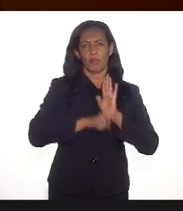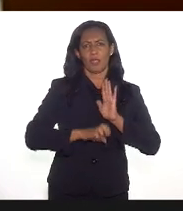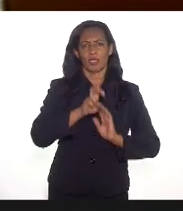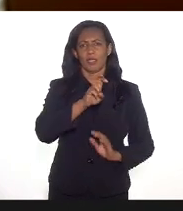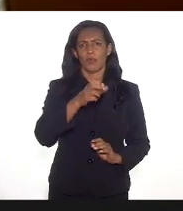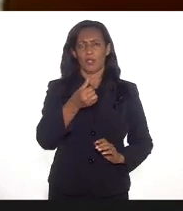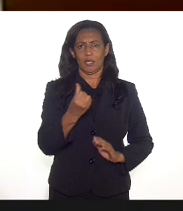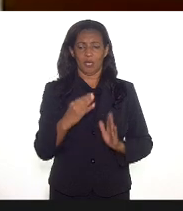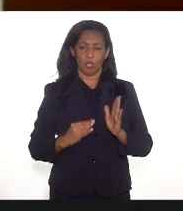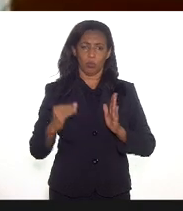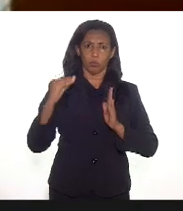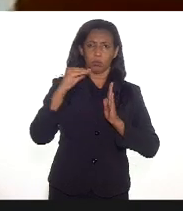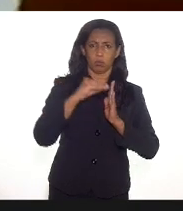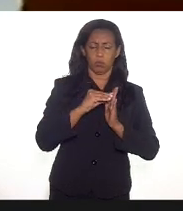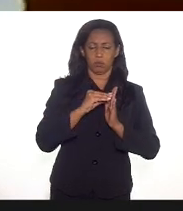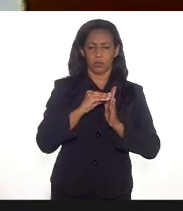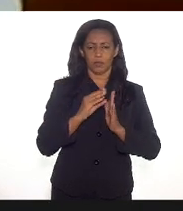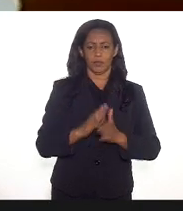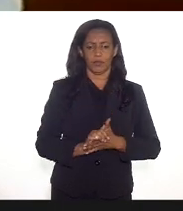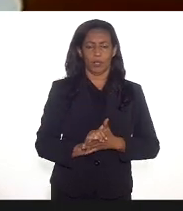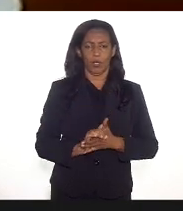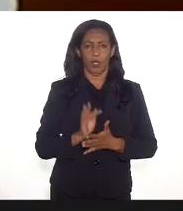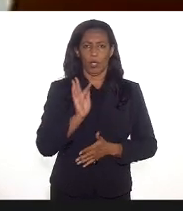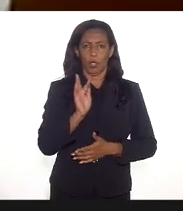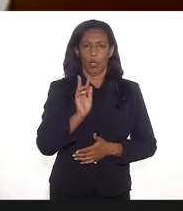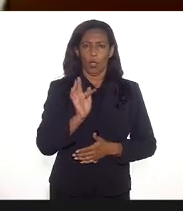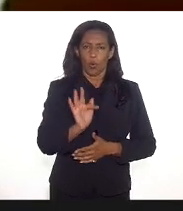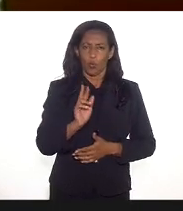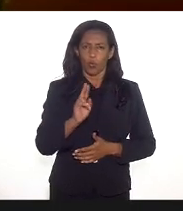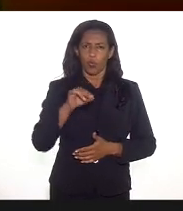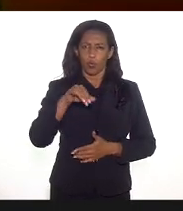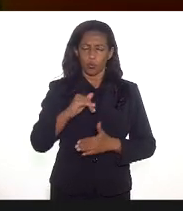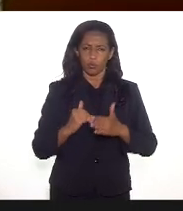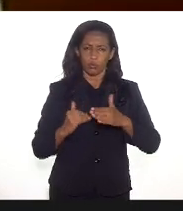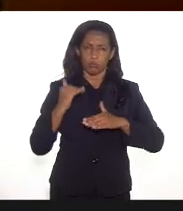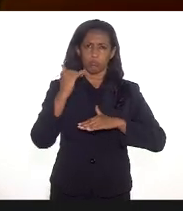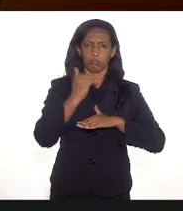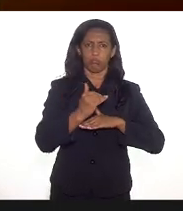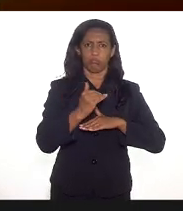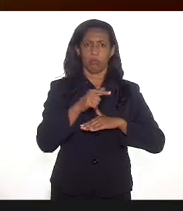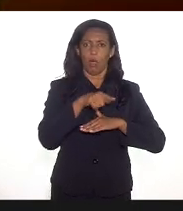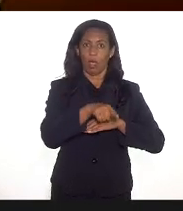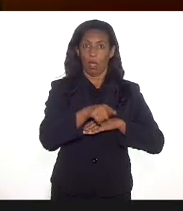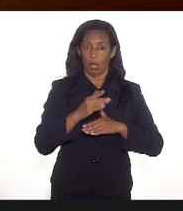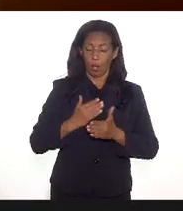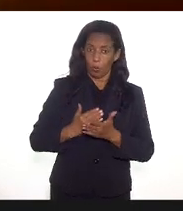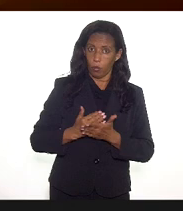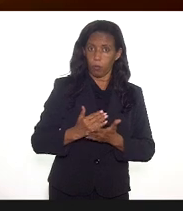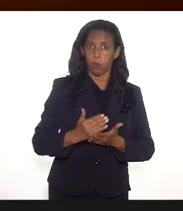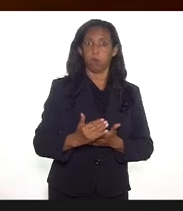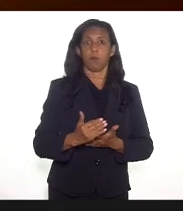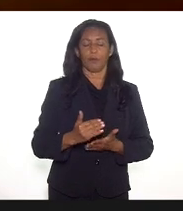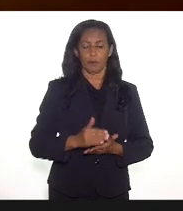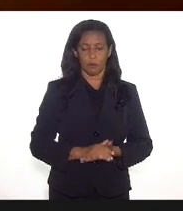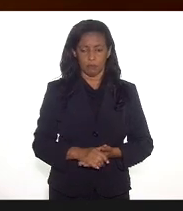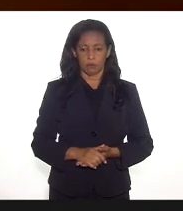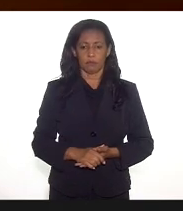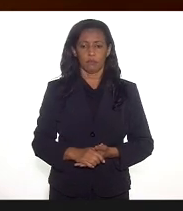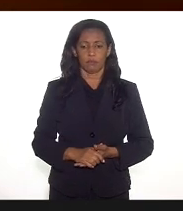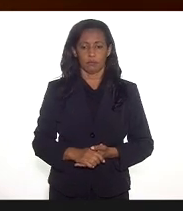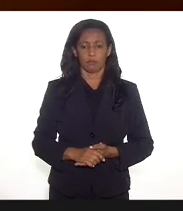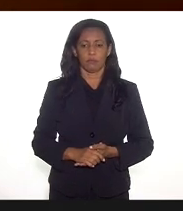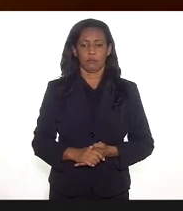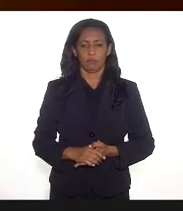que acrescenta e institui o Fundo Soberano do Estado do Rio de Janeiro, é um avanço muito grande. De modo que eu